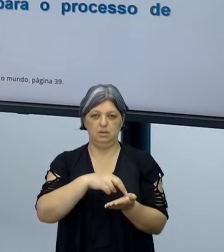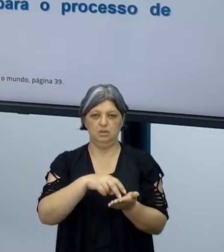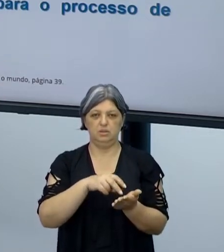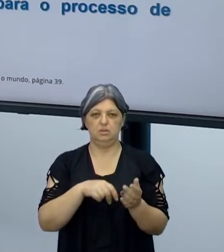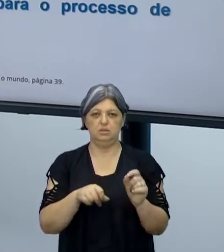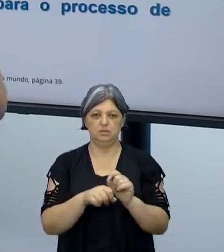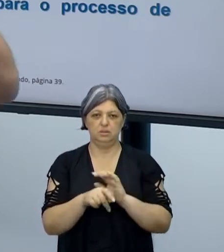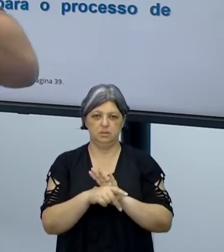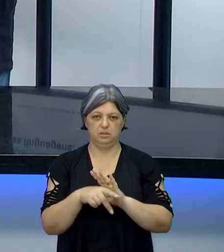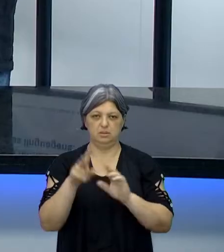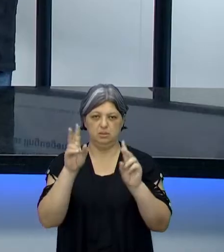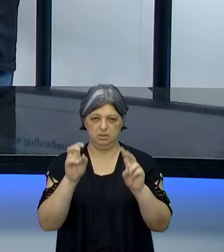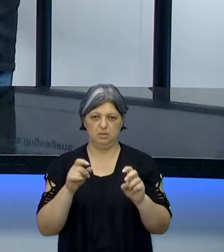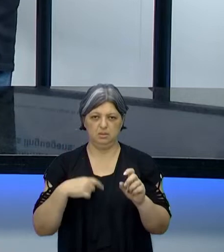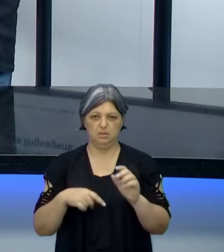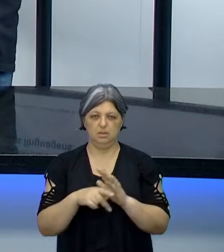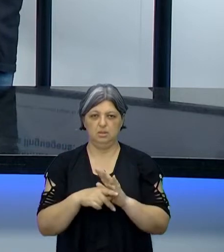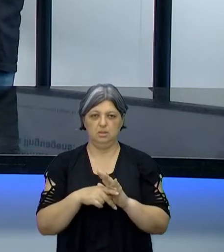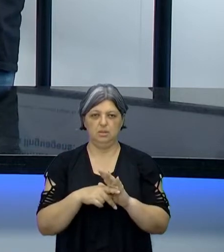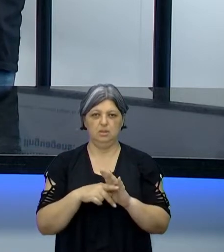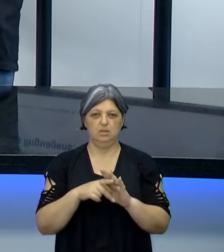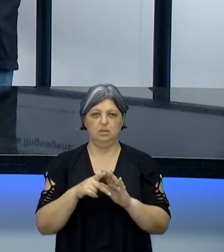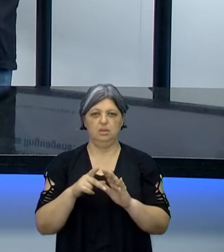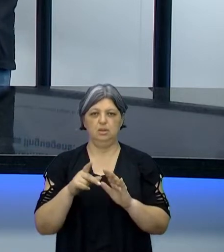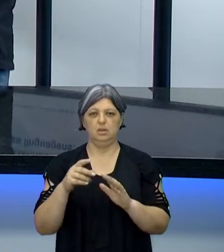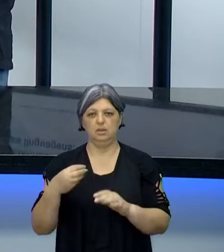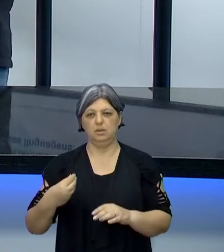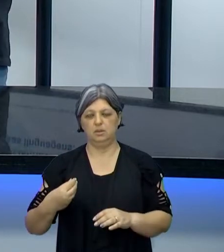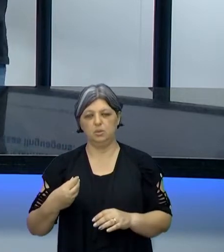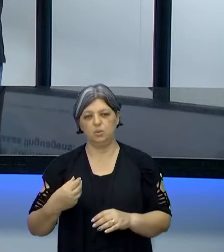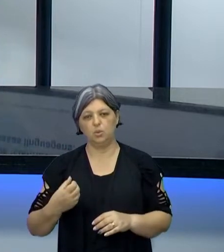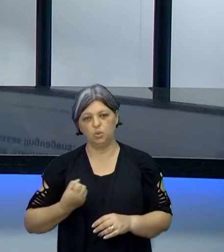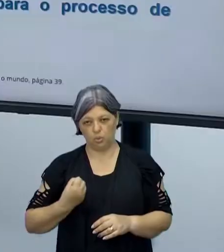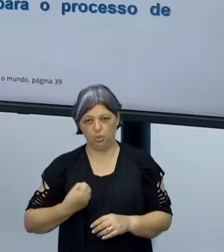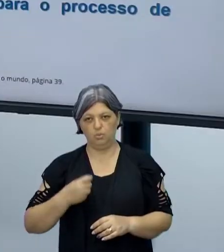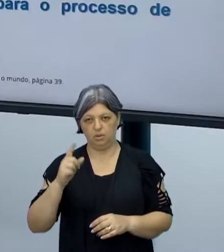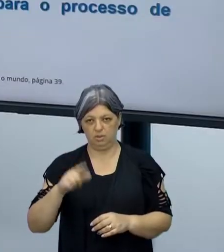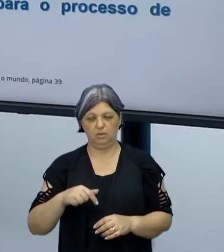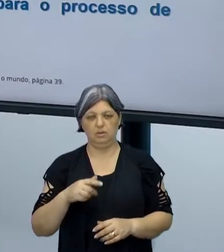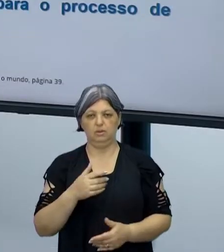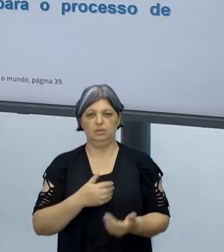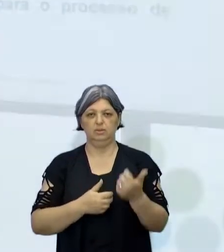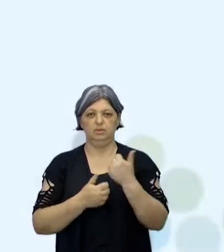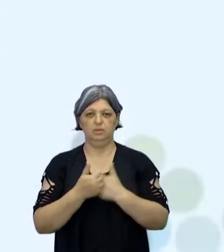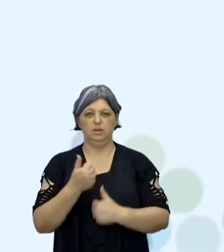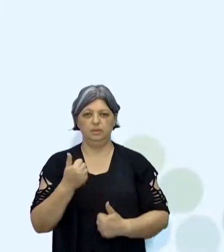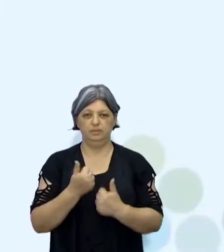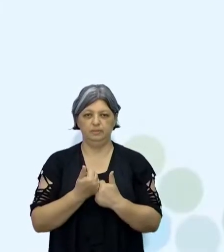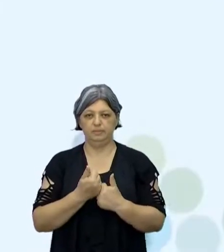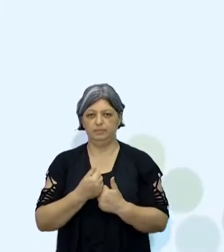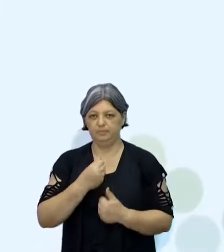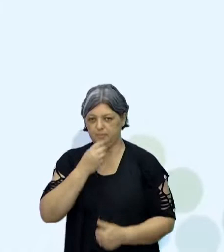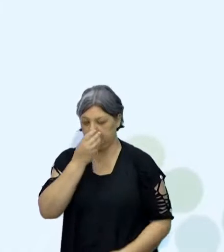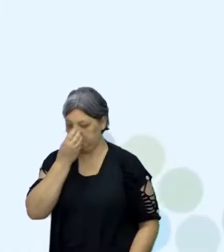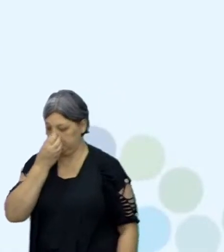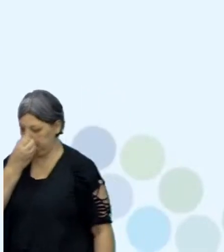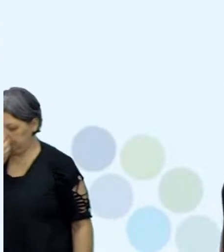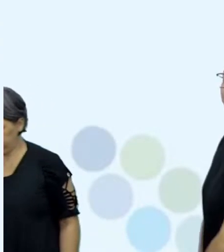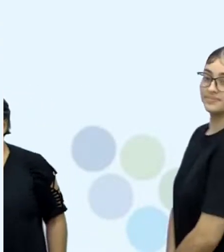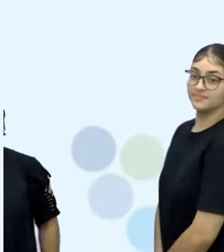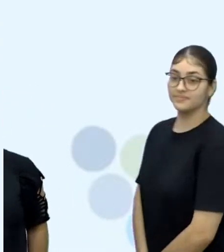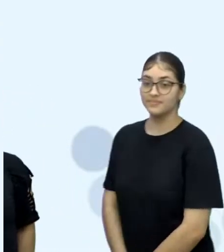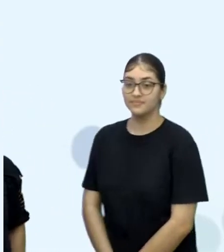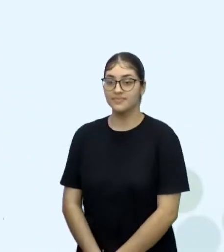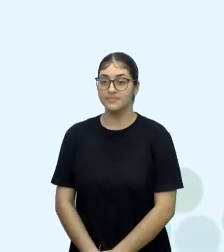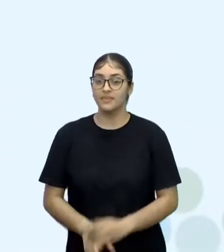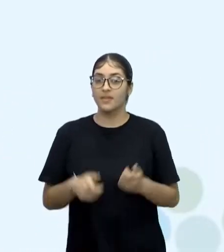ele é um rascunho. O pseudocódigo é um rascunho da programação. Muito bem. E aí, o que os estudantes têm que fazer aqui nessa